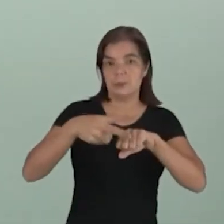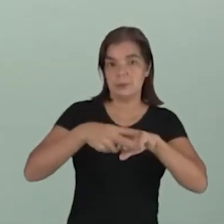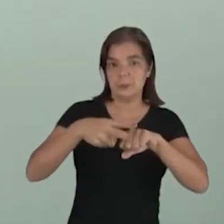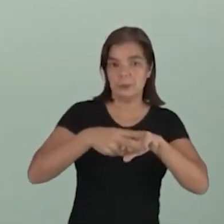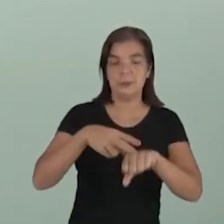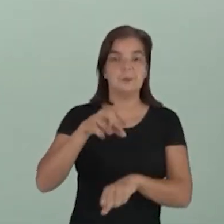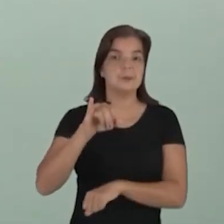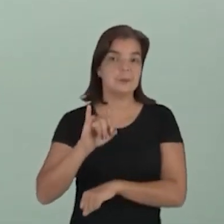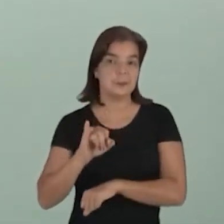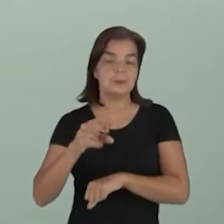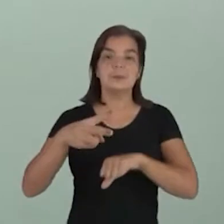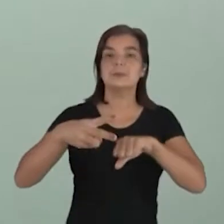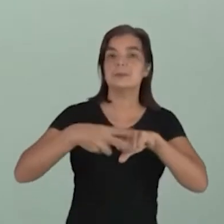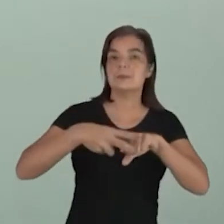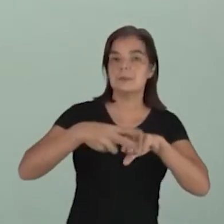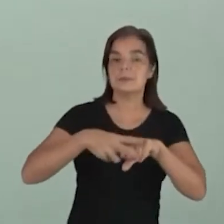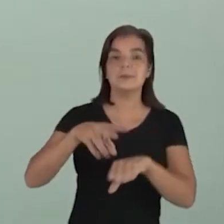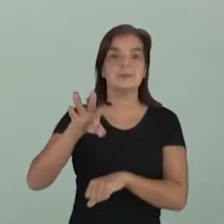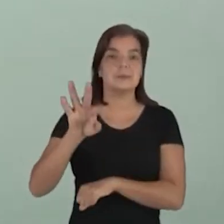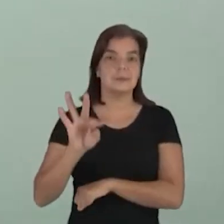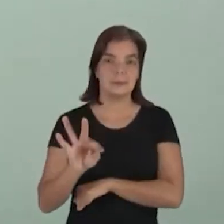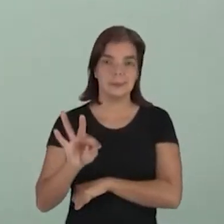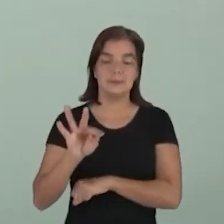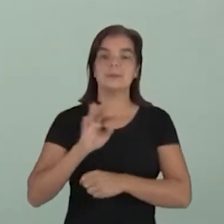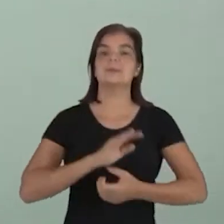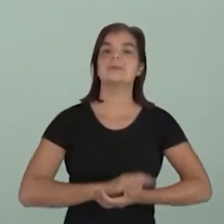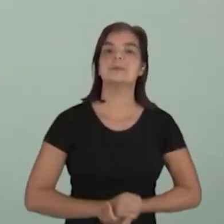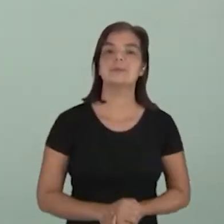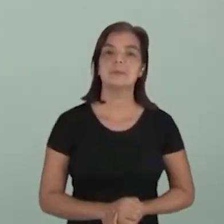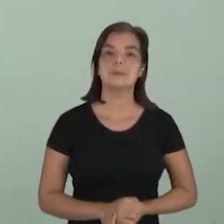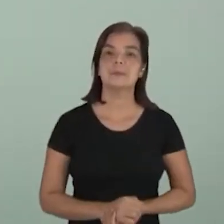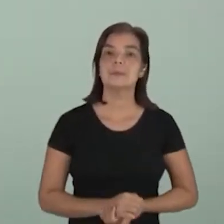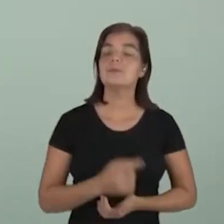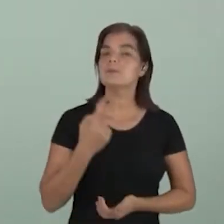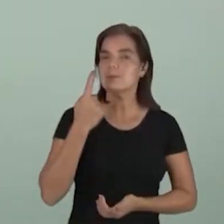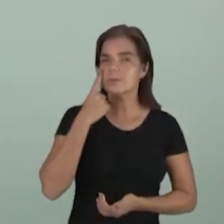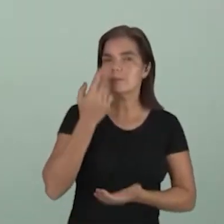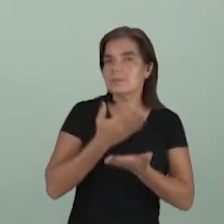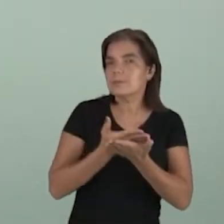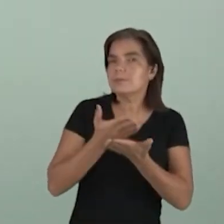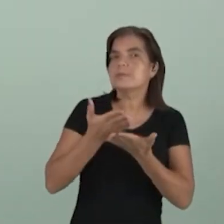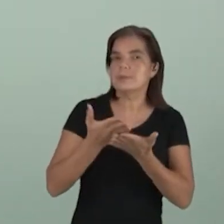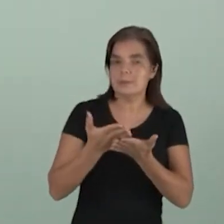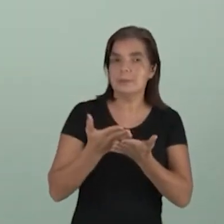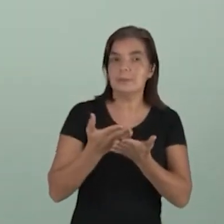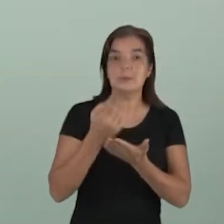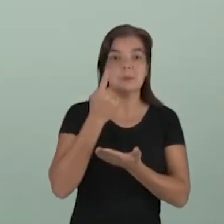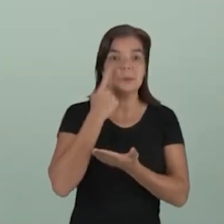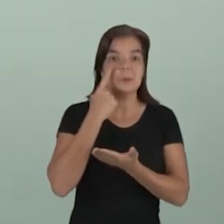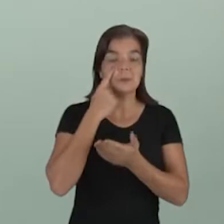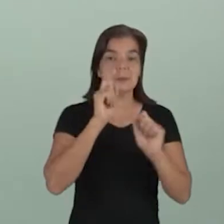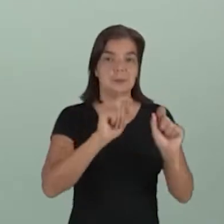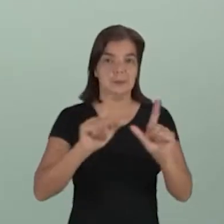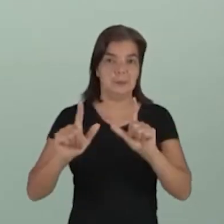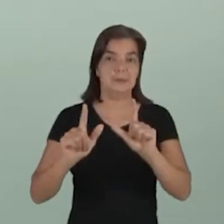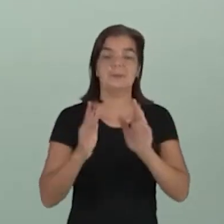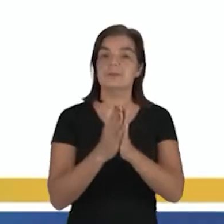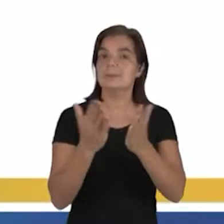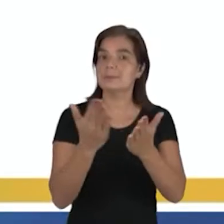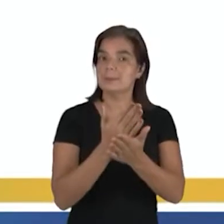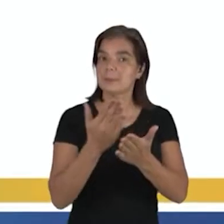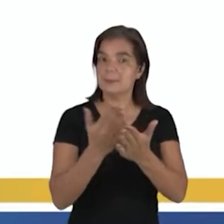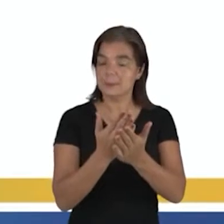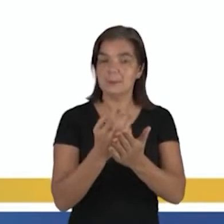verbos intransitivos e verbos transitivos. Para a gente iniciar, vamos ler a capa